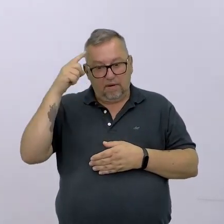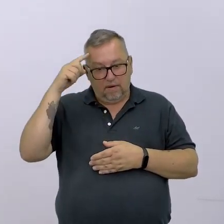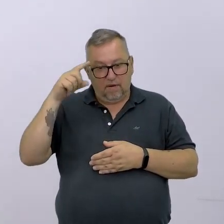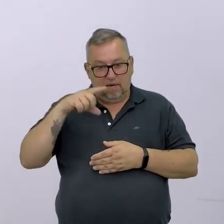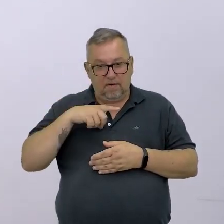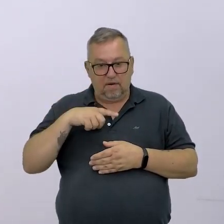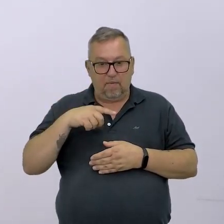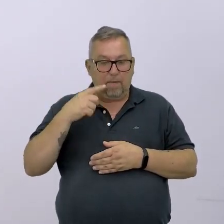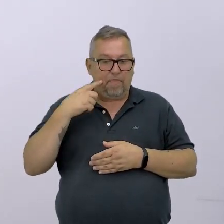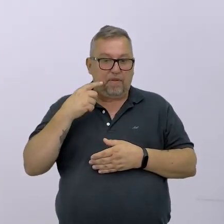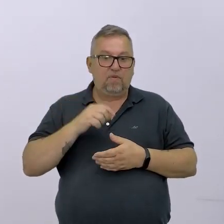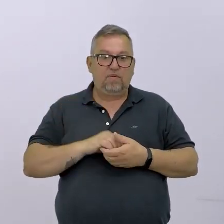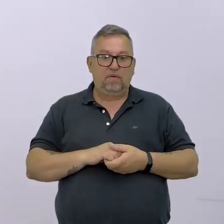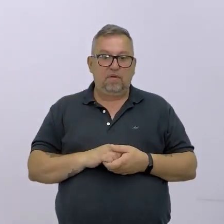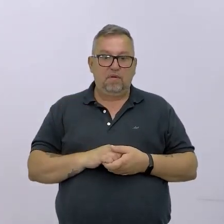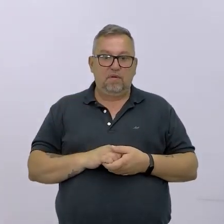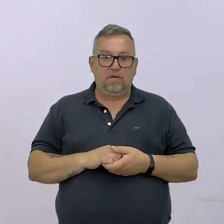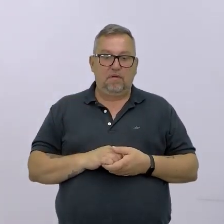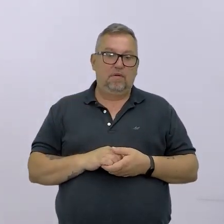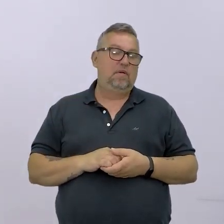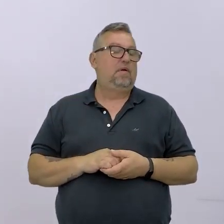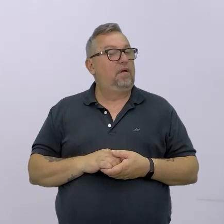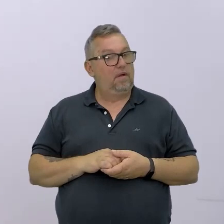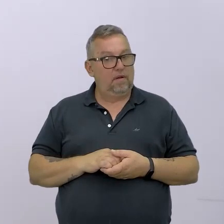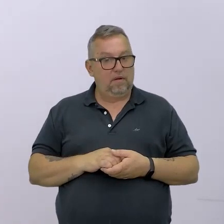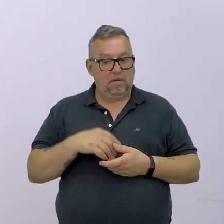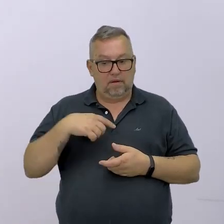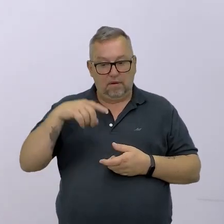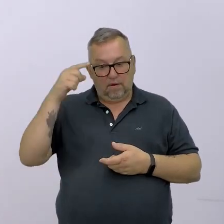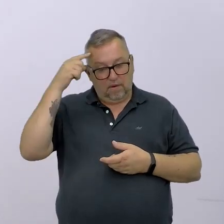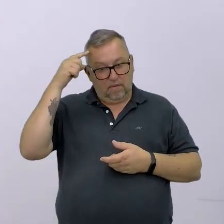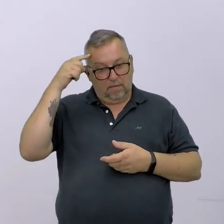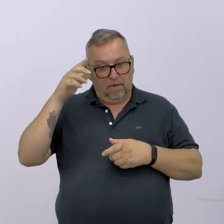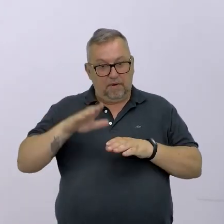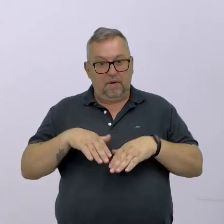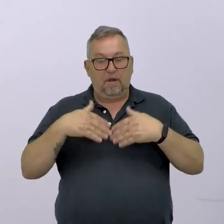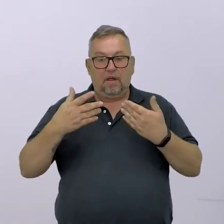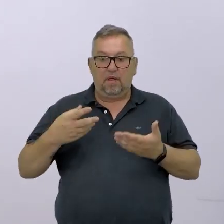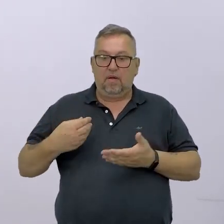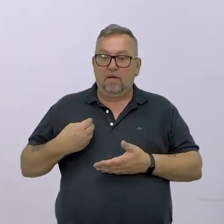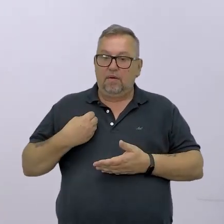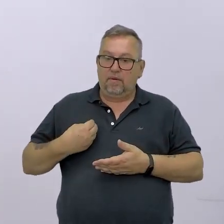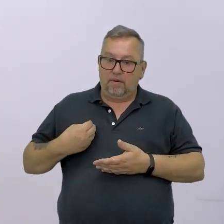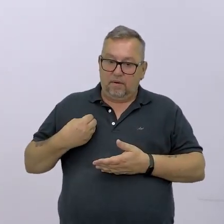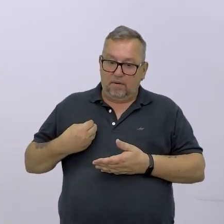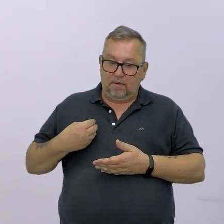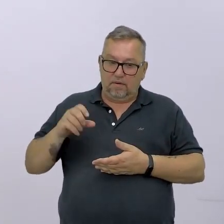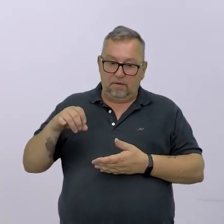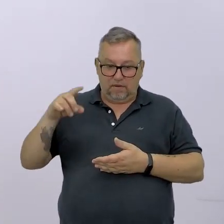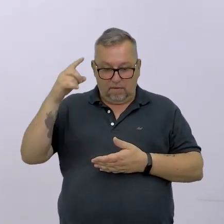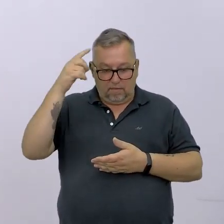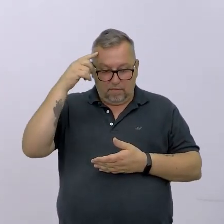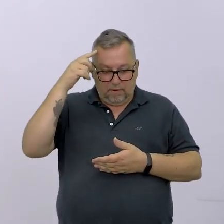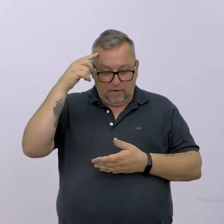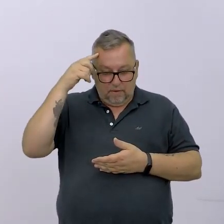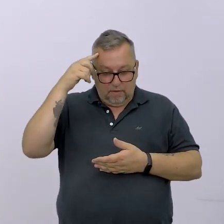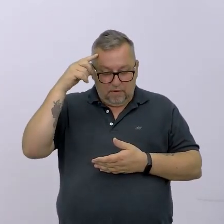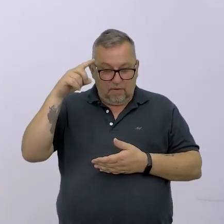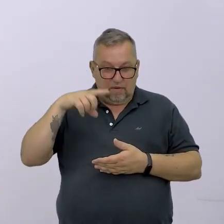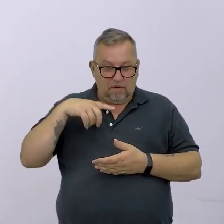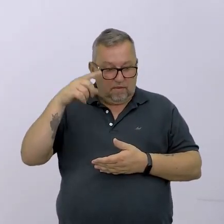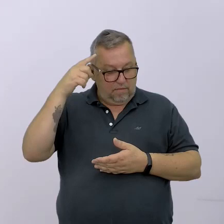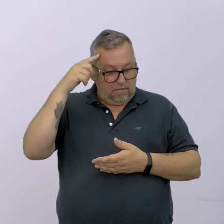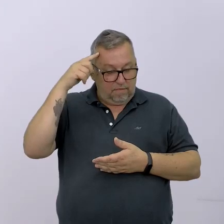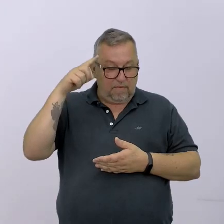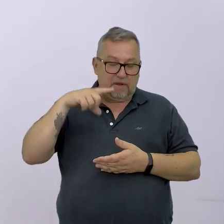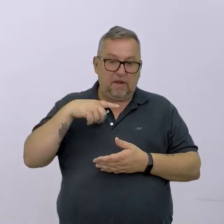eu penso, de que eu penso, então eu existo, né? Então, se eu penso, esse